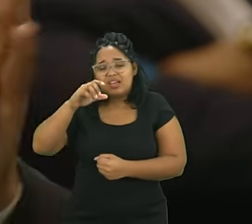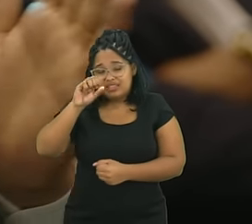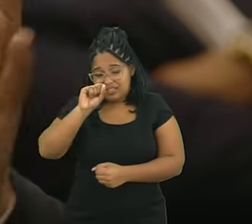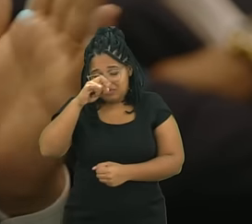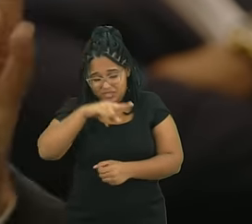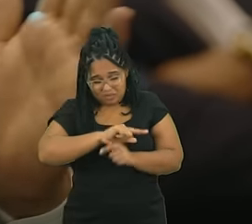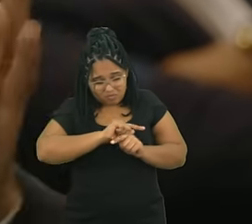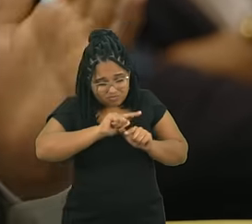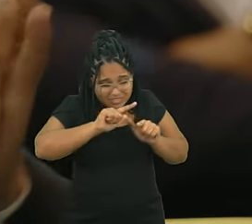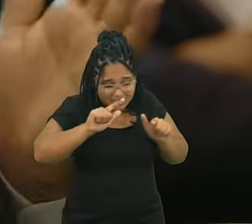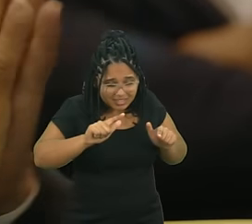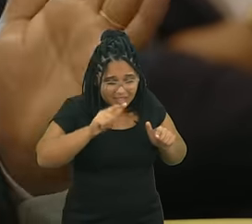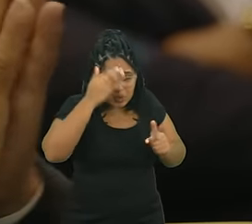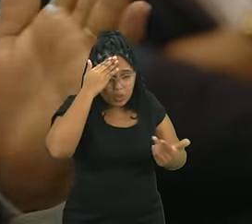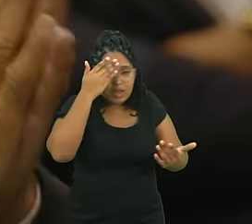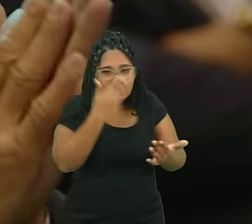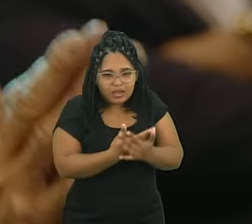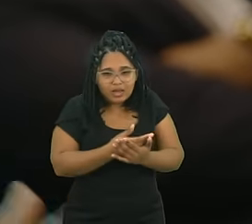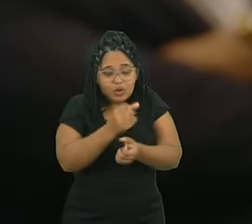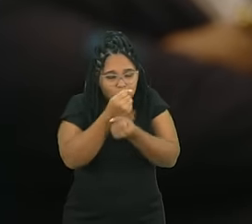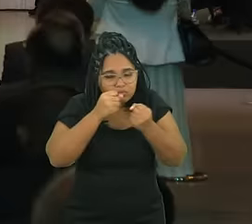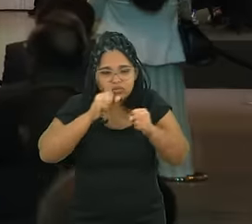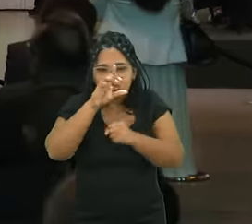impossível acontecer na sua vida.